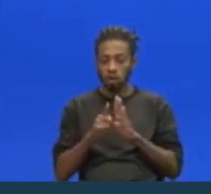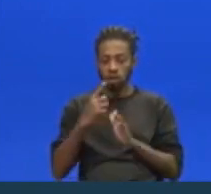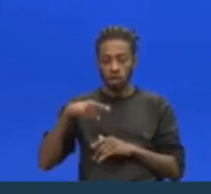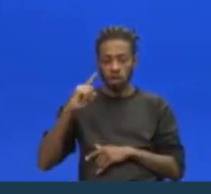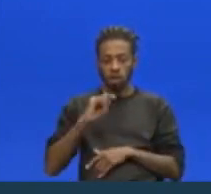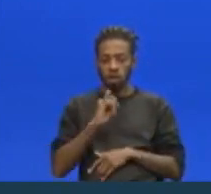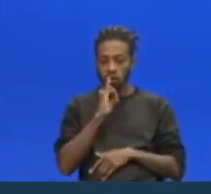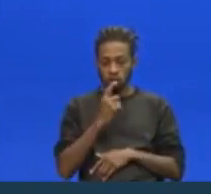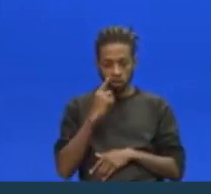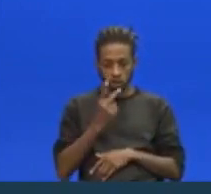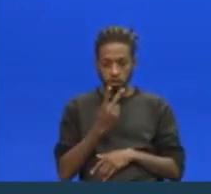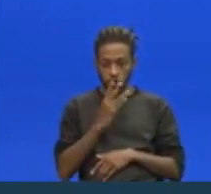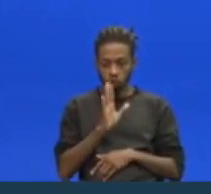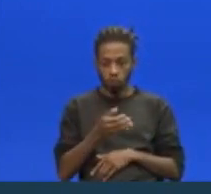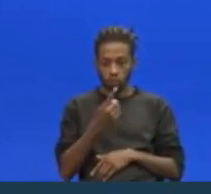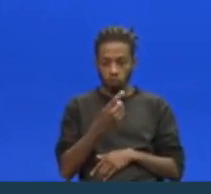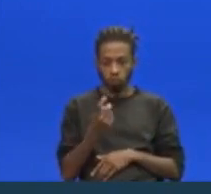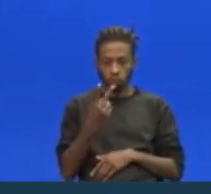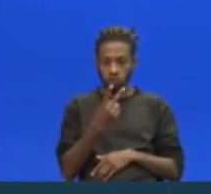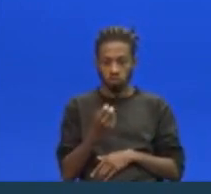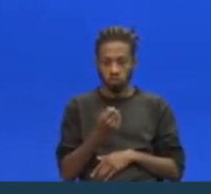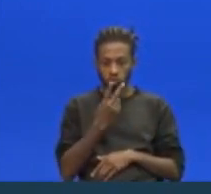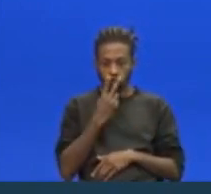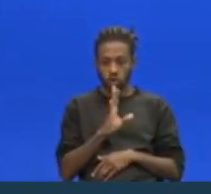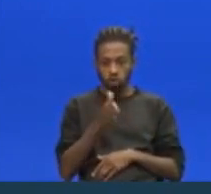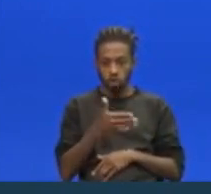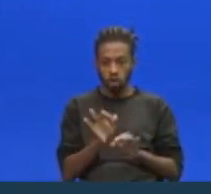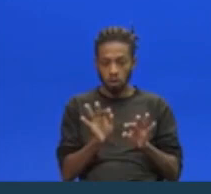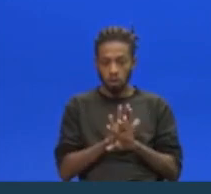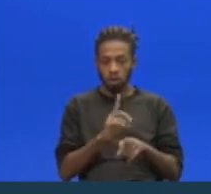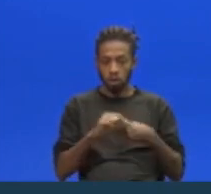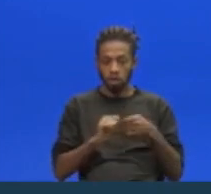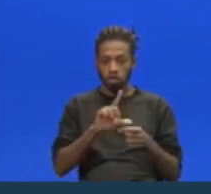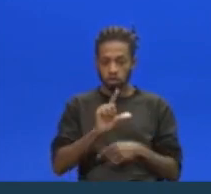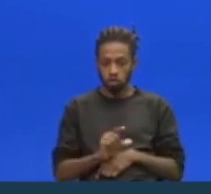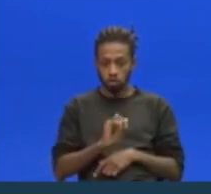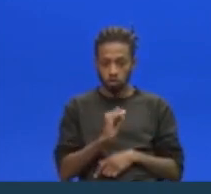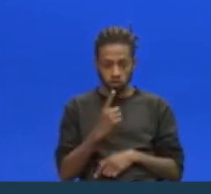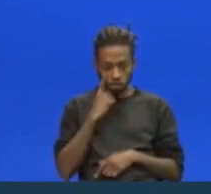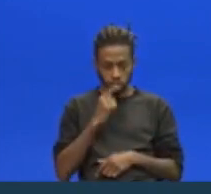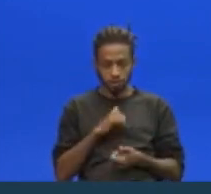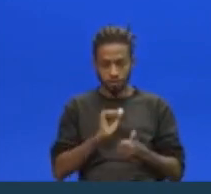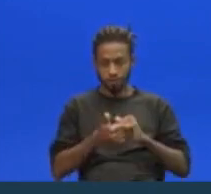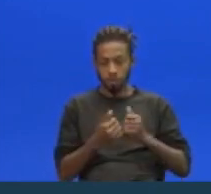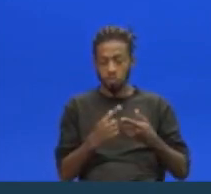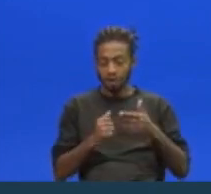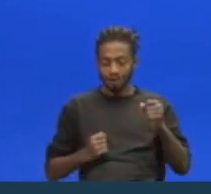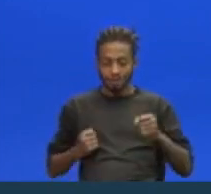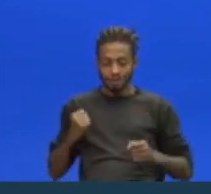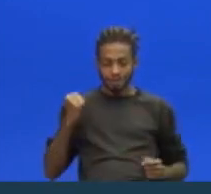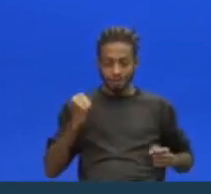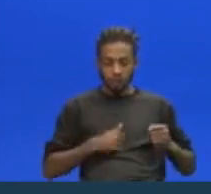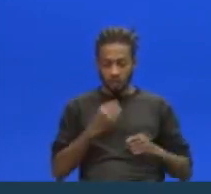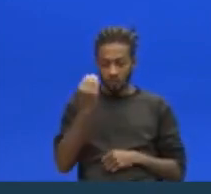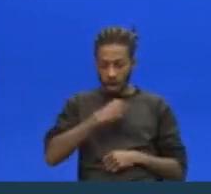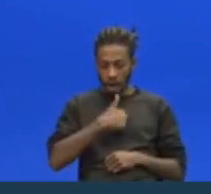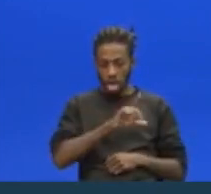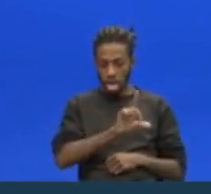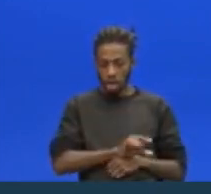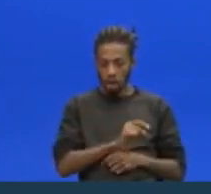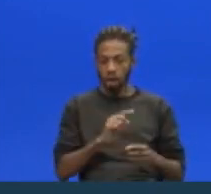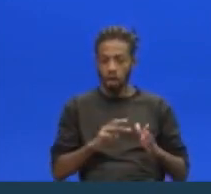fato dele ter fumado 1 ou 2 cigarros diminuiu o seu rendimento numa atividade esportiva. Esses estudos são chamados